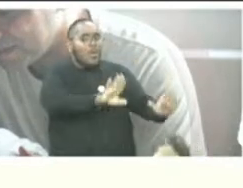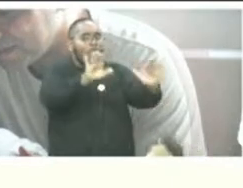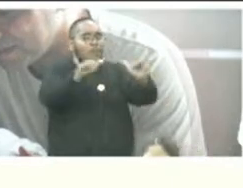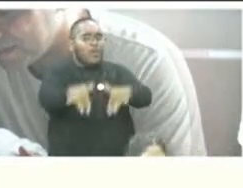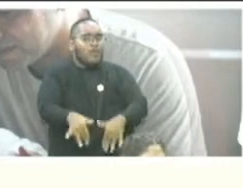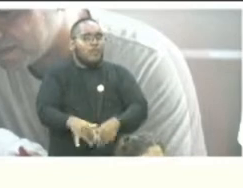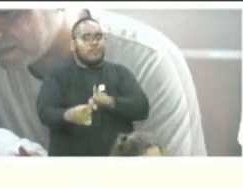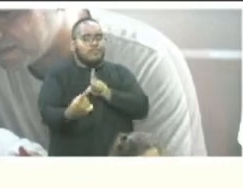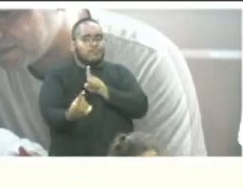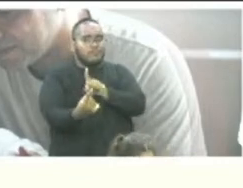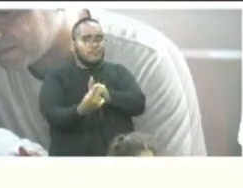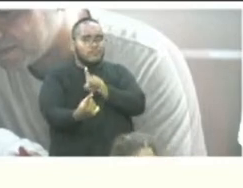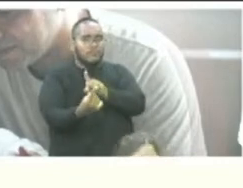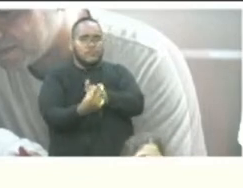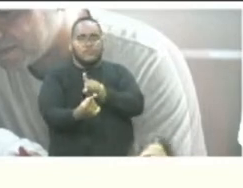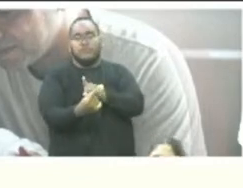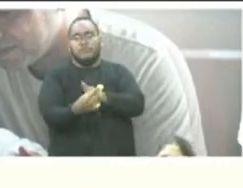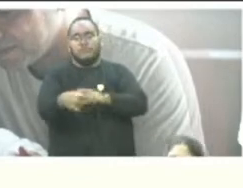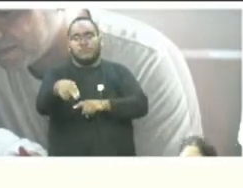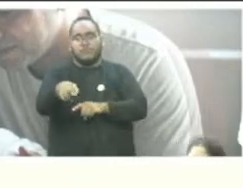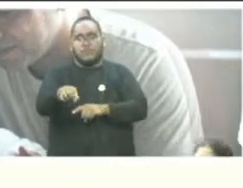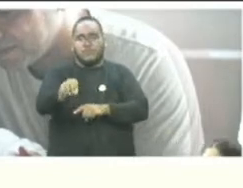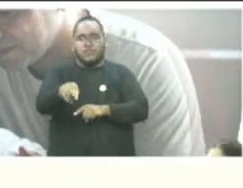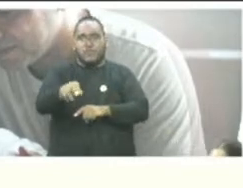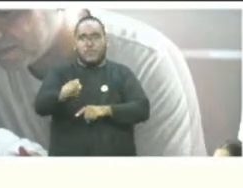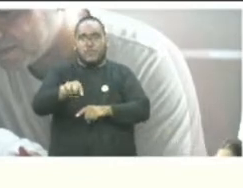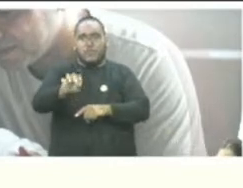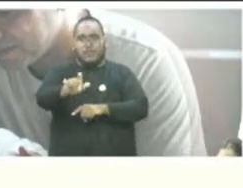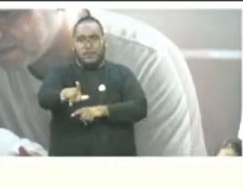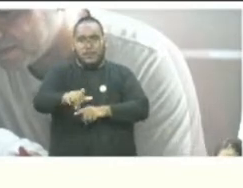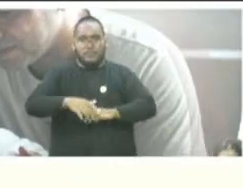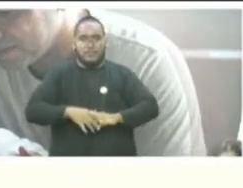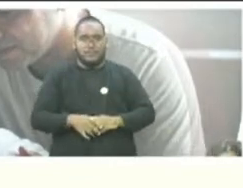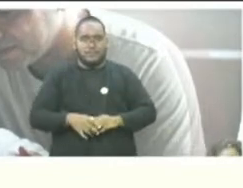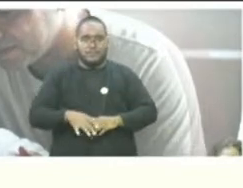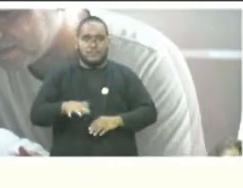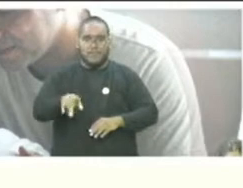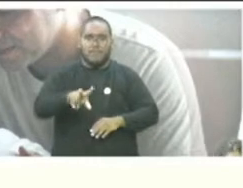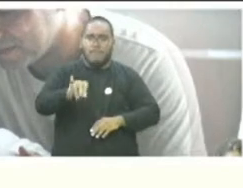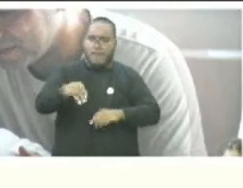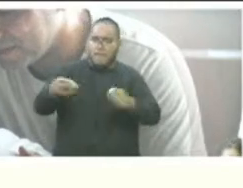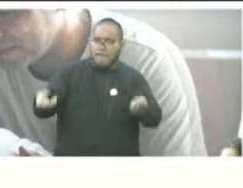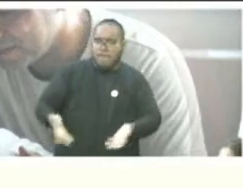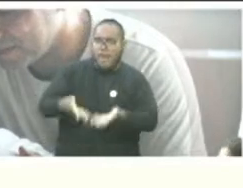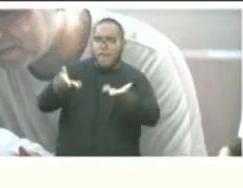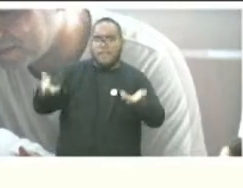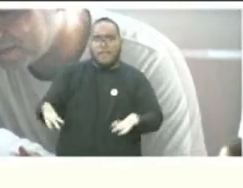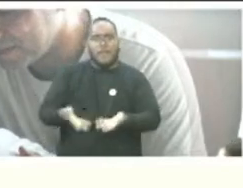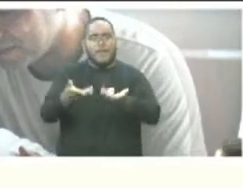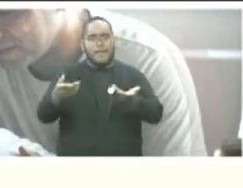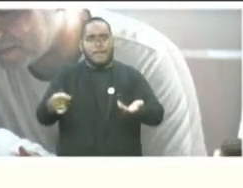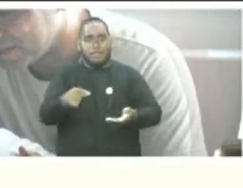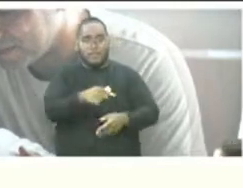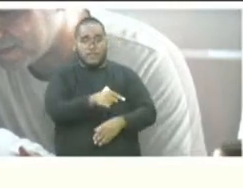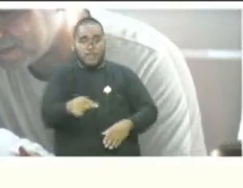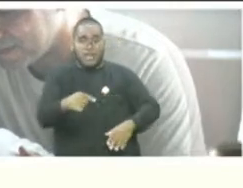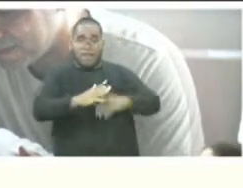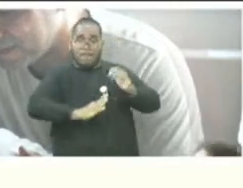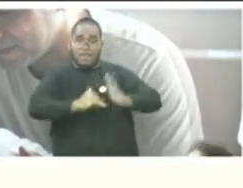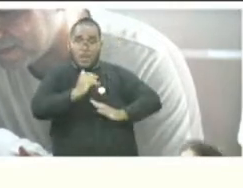transporte neonatal de alto risco. E a gente vai fomentar e estimular que esses profissionais